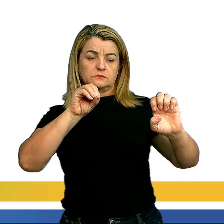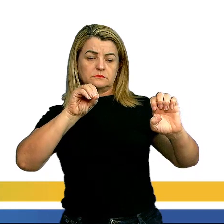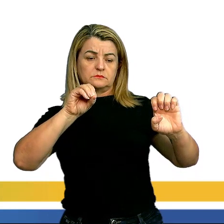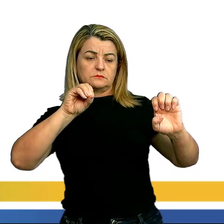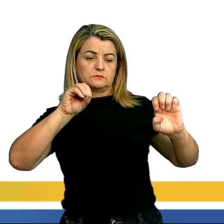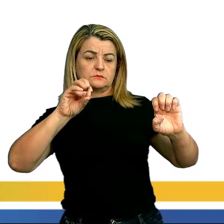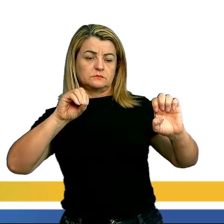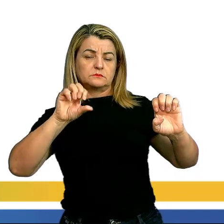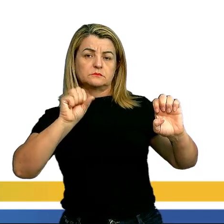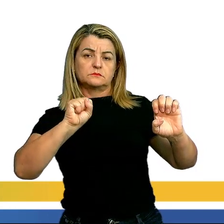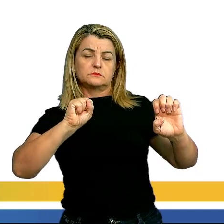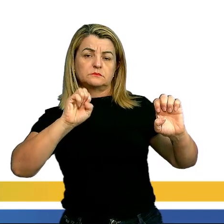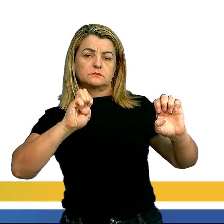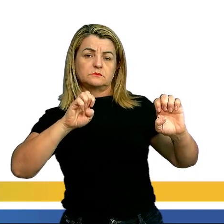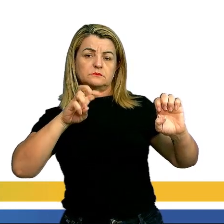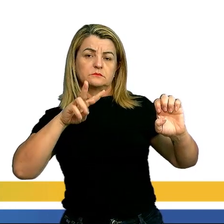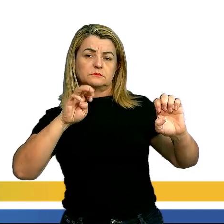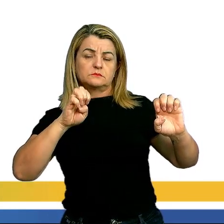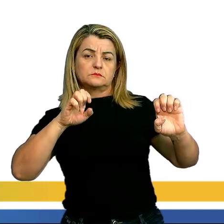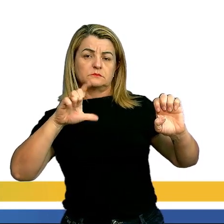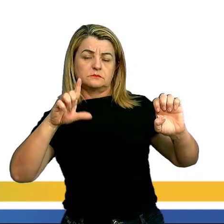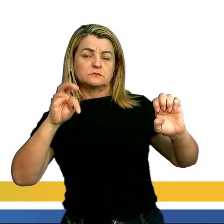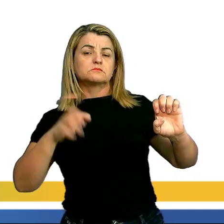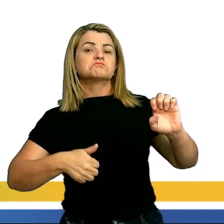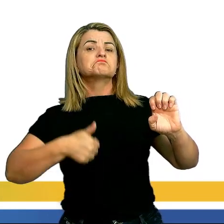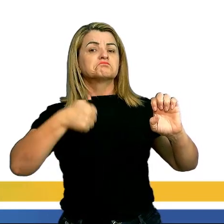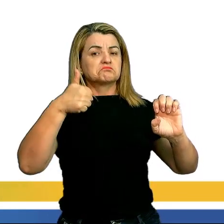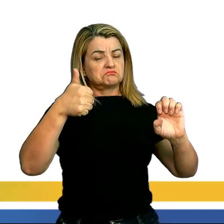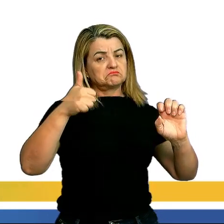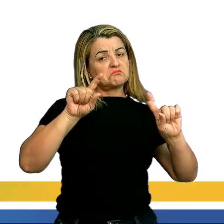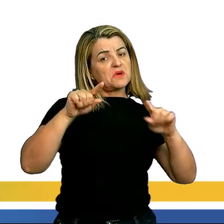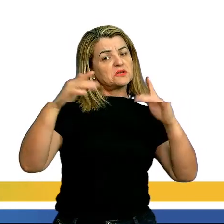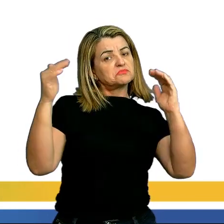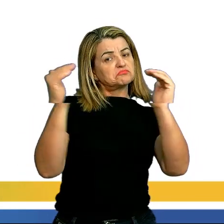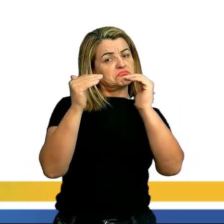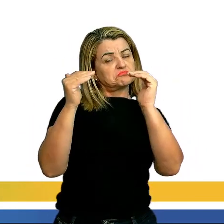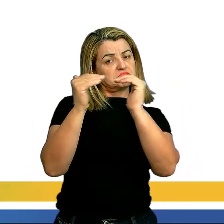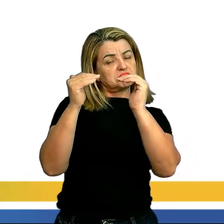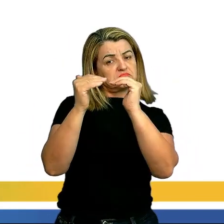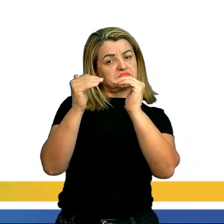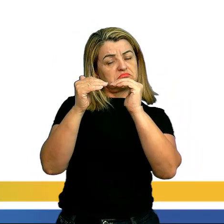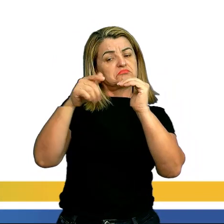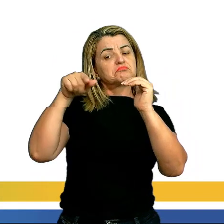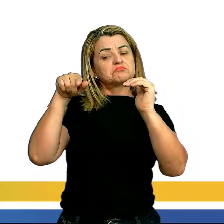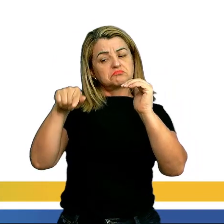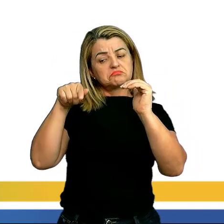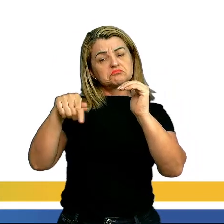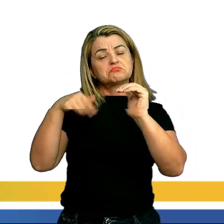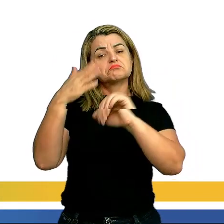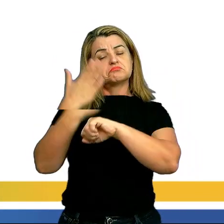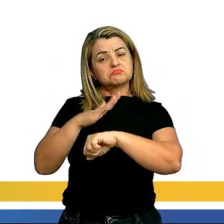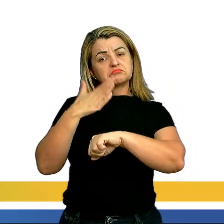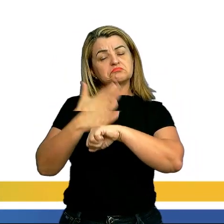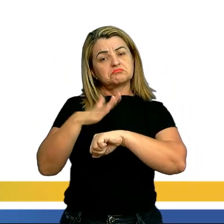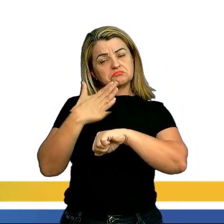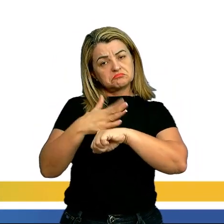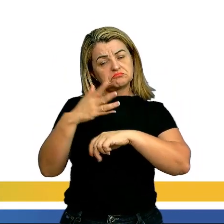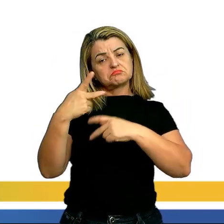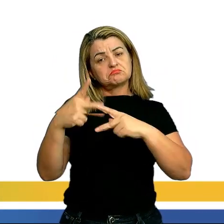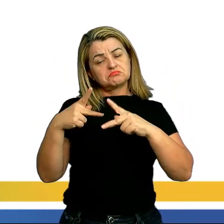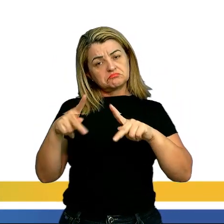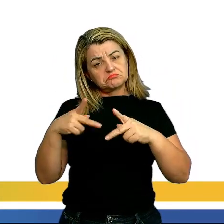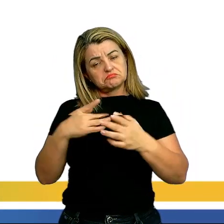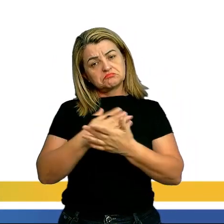Guerra. Claro que não, né, gente? Foi bem sucedido, mas não coincidiu. Ele colocou em prática o plano de recuperação no início dos